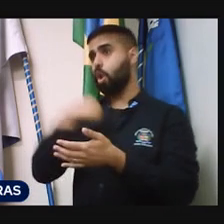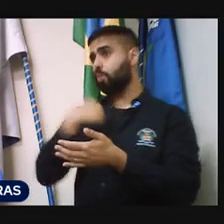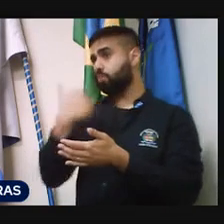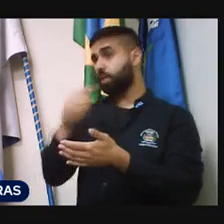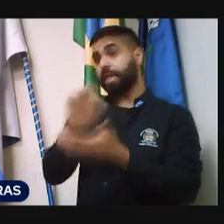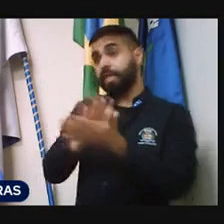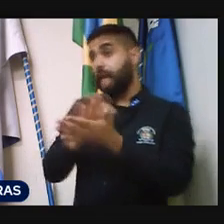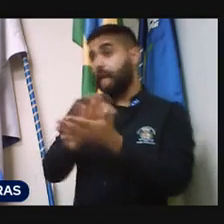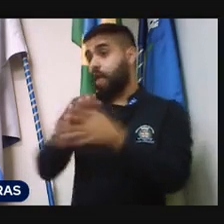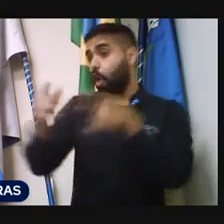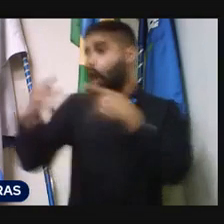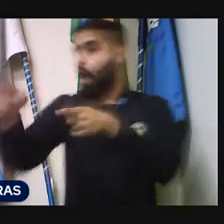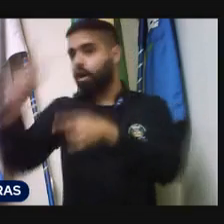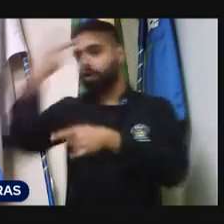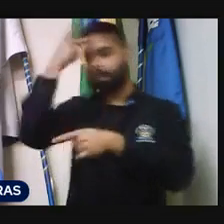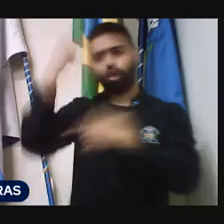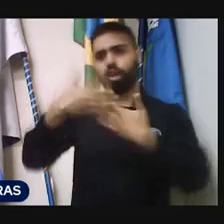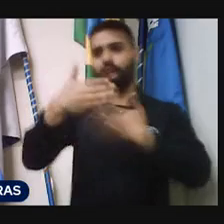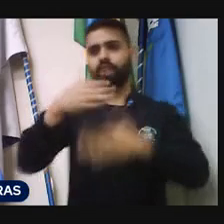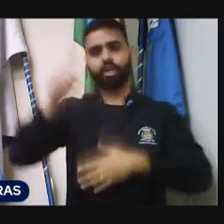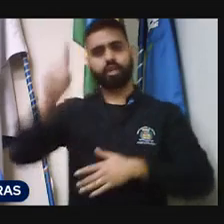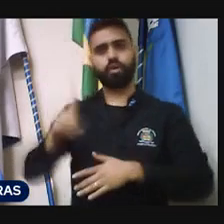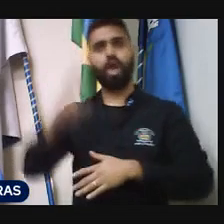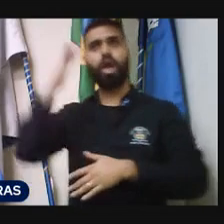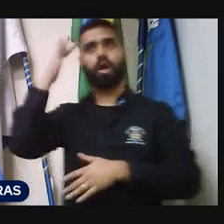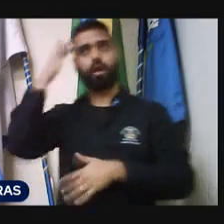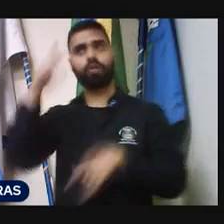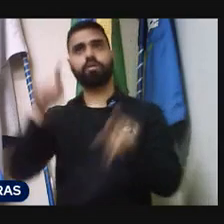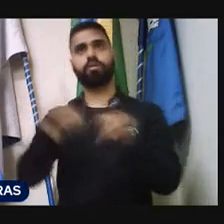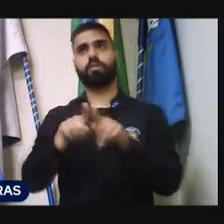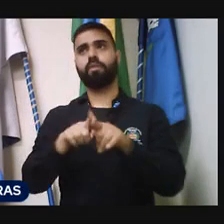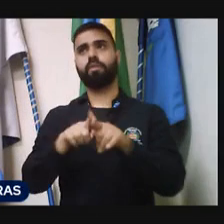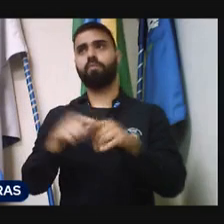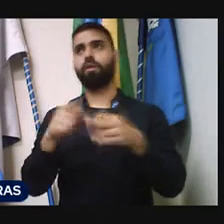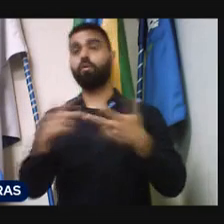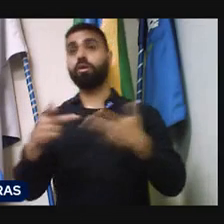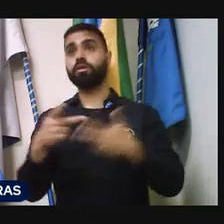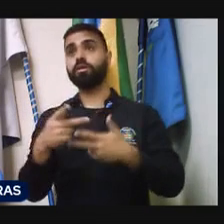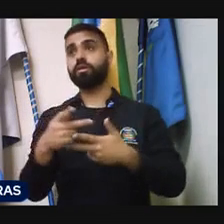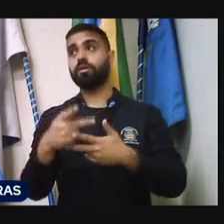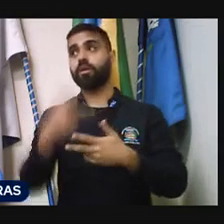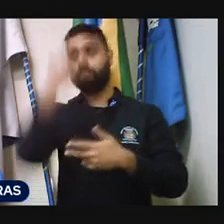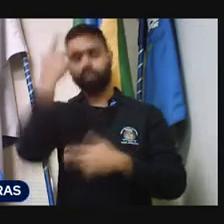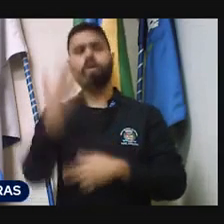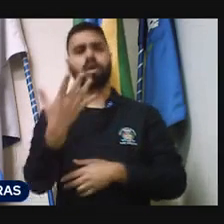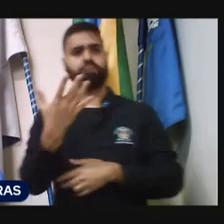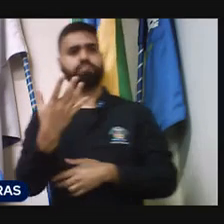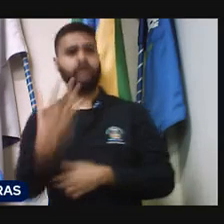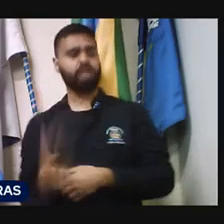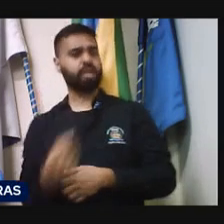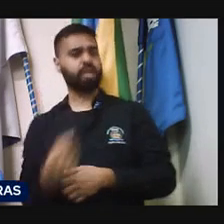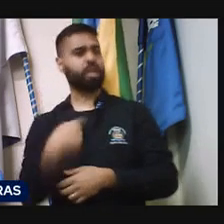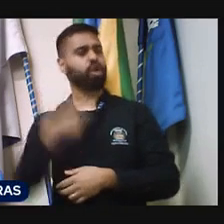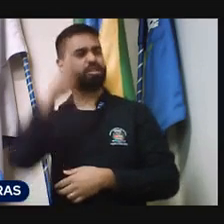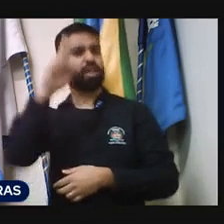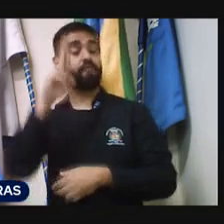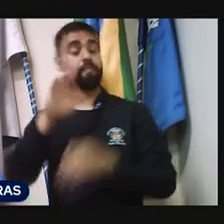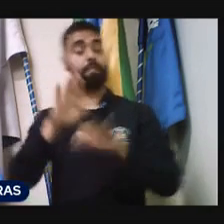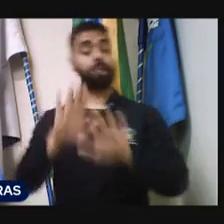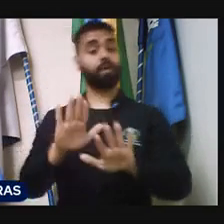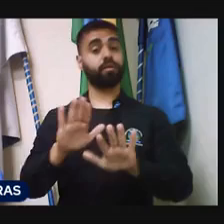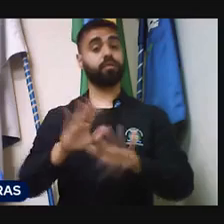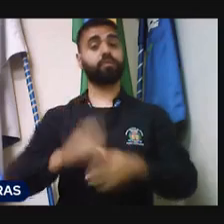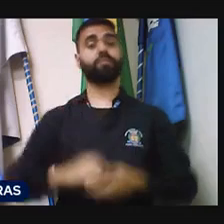contra a pessoa de quem está à frente acho até que uma delegada a pessoa que assume O encargo de si um porém